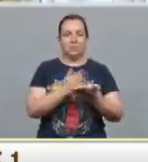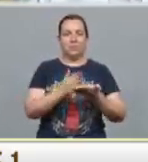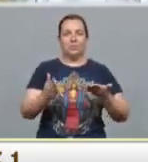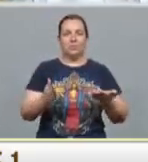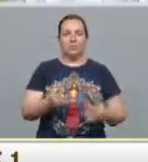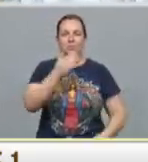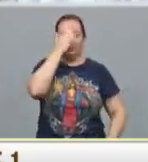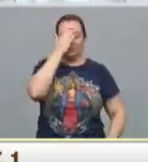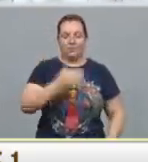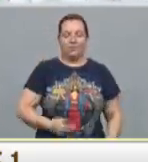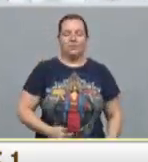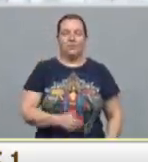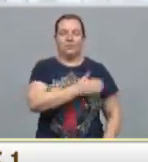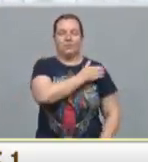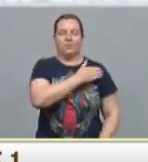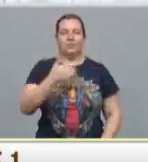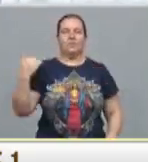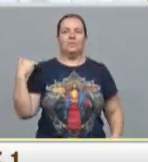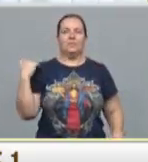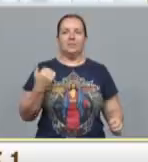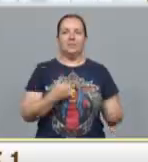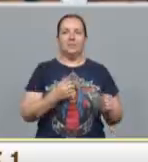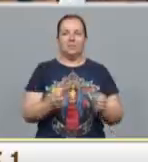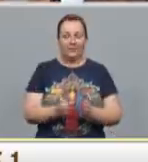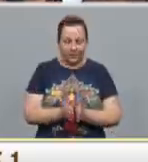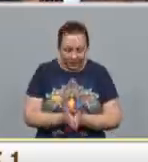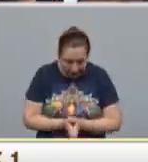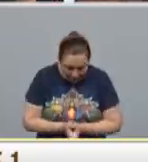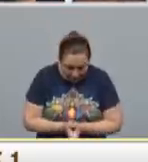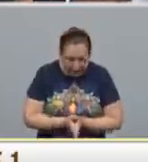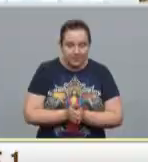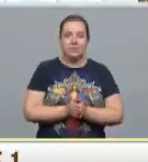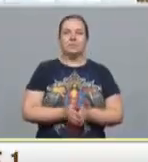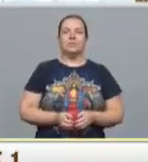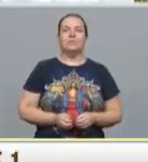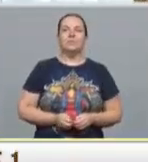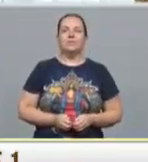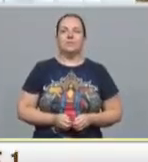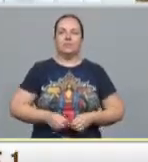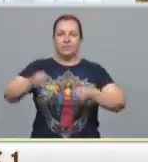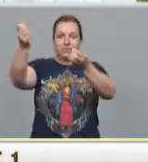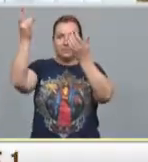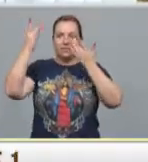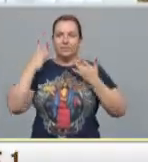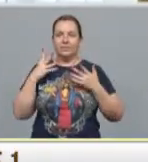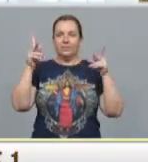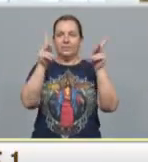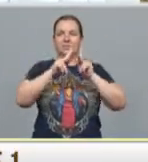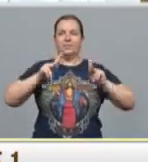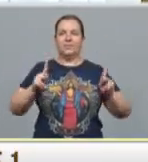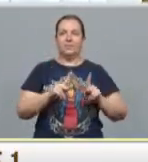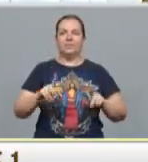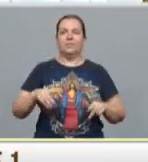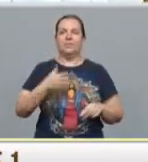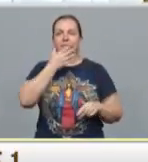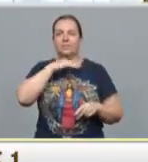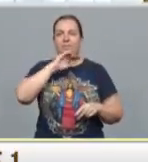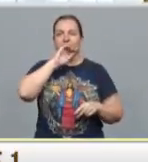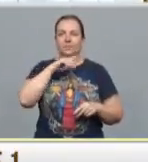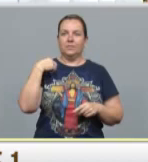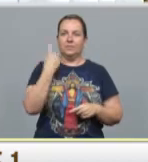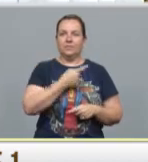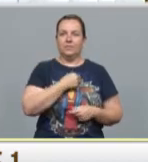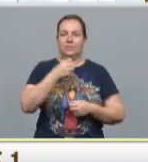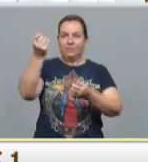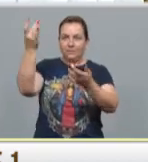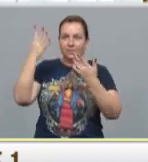iniciemos em nome do Pai, do Filho e do Espírito Santo. Amém. Que a graça e a paz de Deus nosso Pai, que a